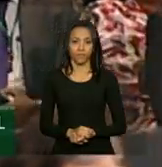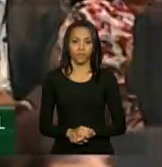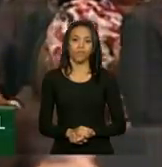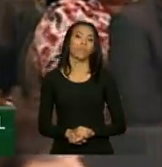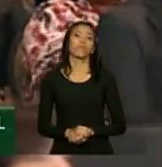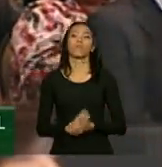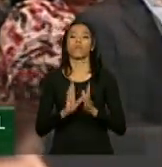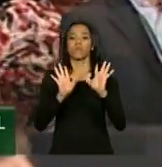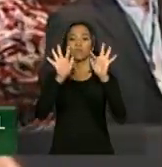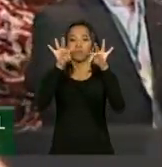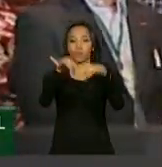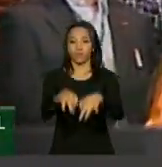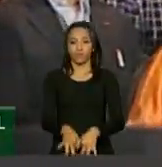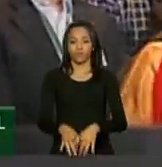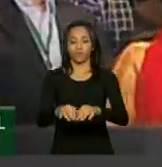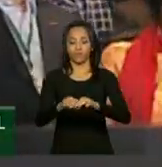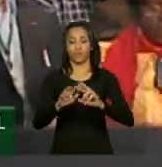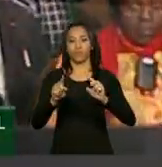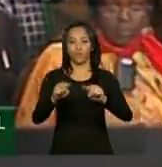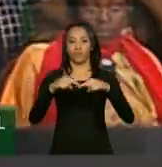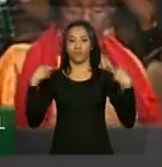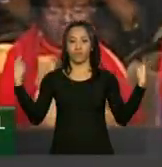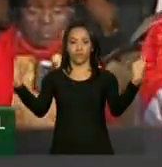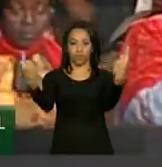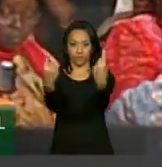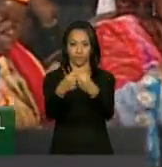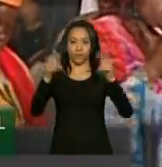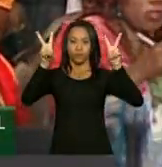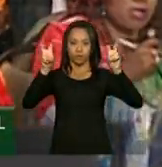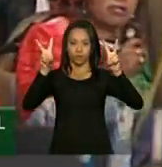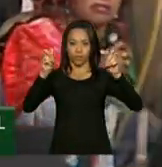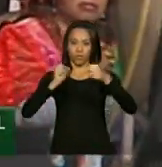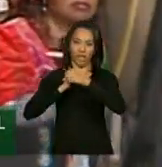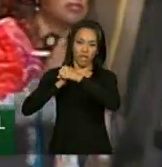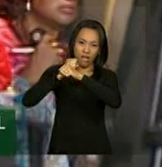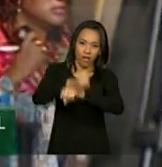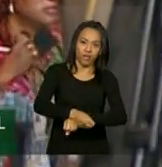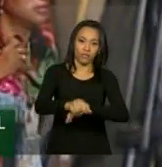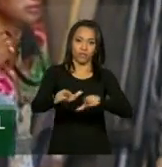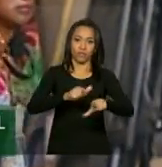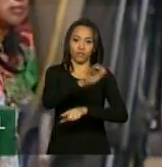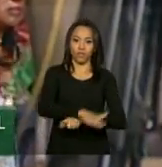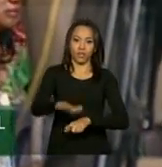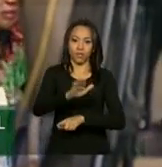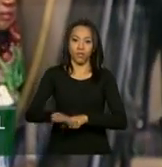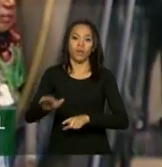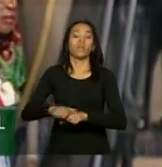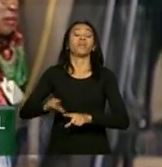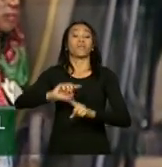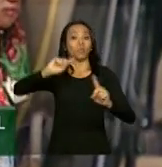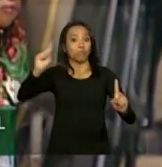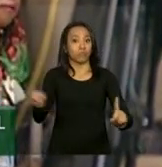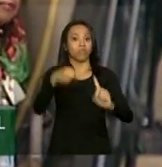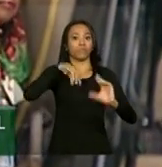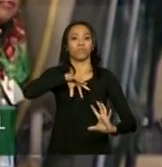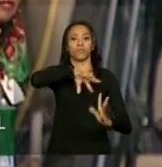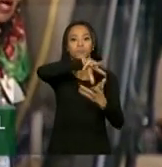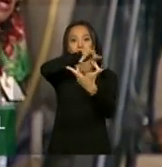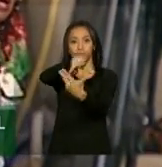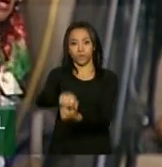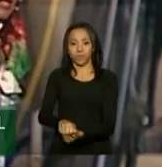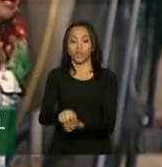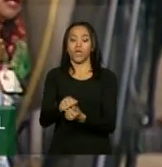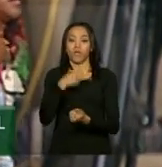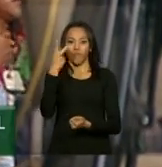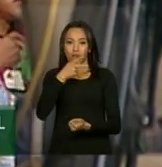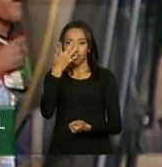Está encerrada a sessão plenária A Erradicação Sustentável do Trabalho Infantil, um Desafio Global. Recorda-se aos participantes